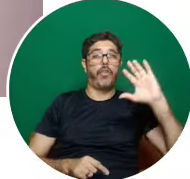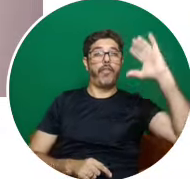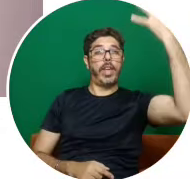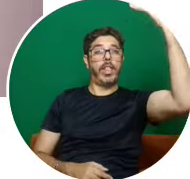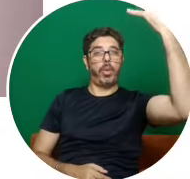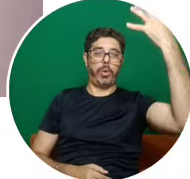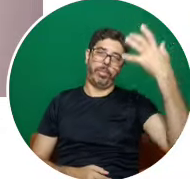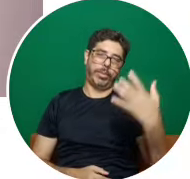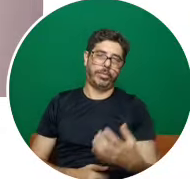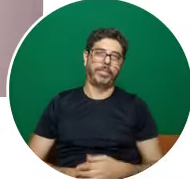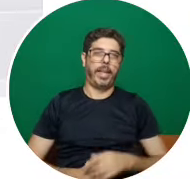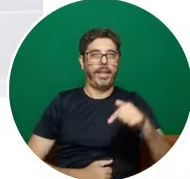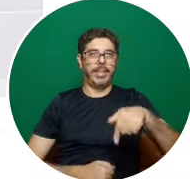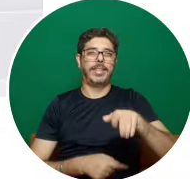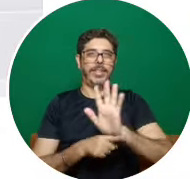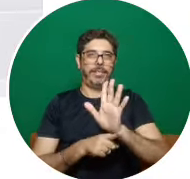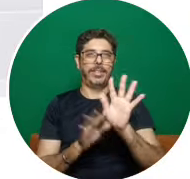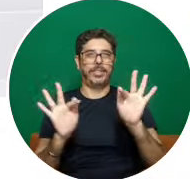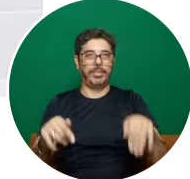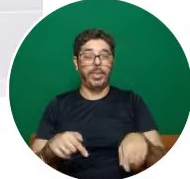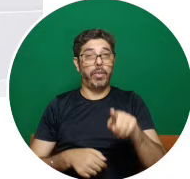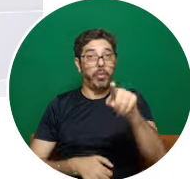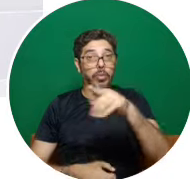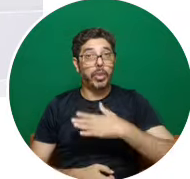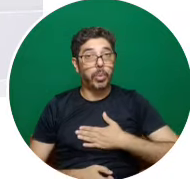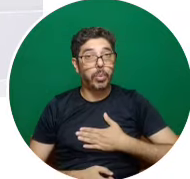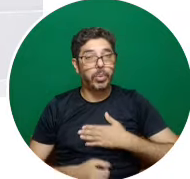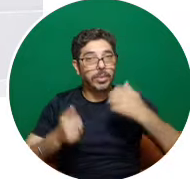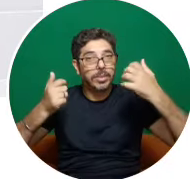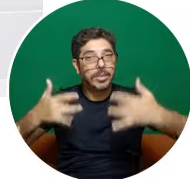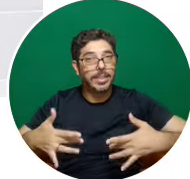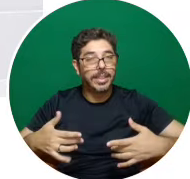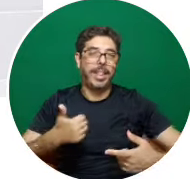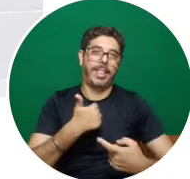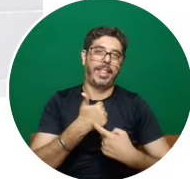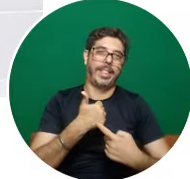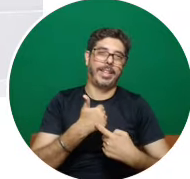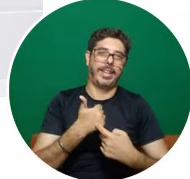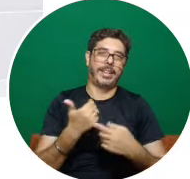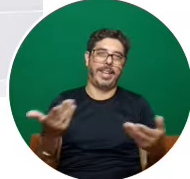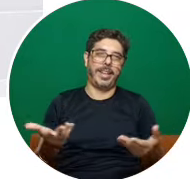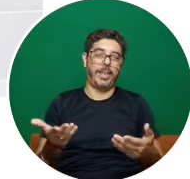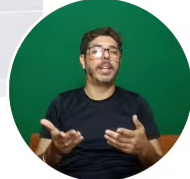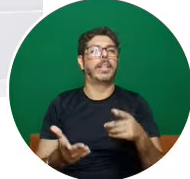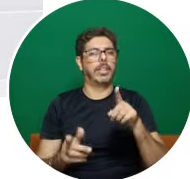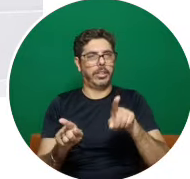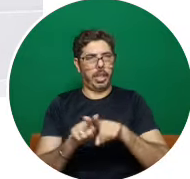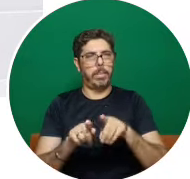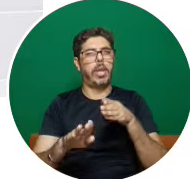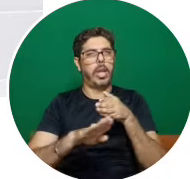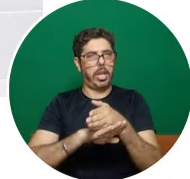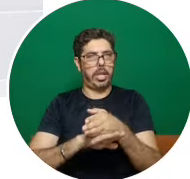de muitos fenômenos físicos. Esse vídeo termina por aqui. Se você gostou da explicação, dá um like agora